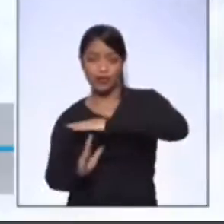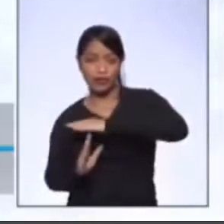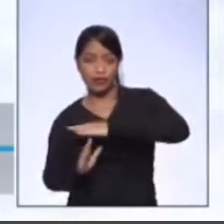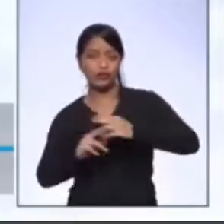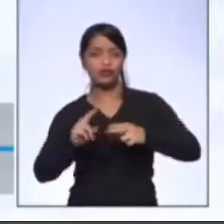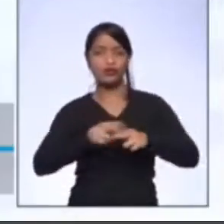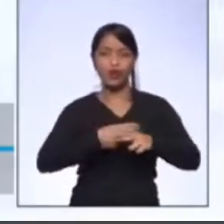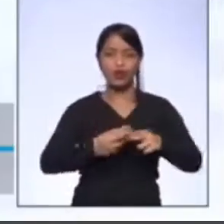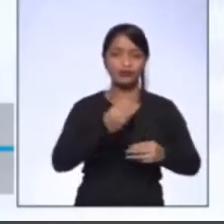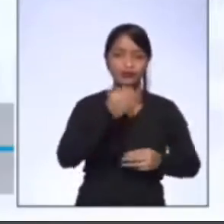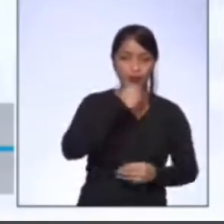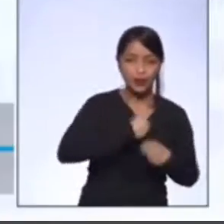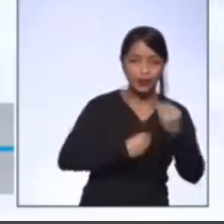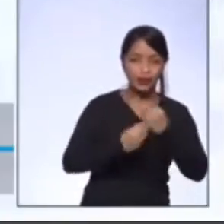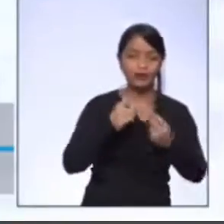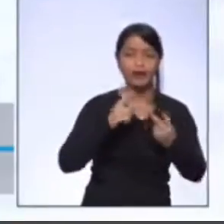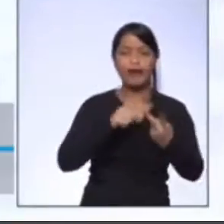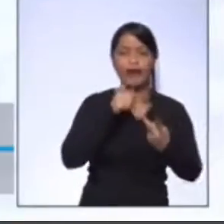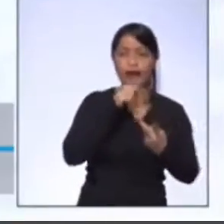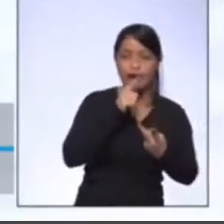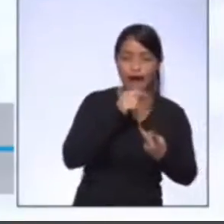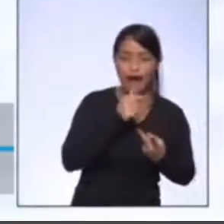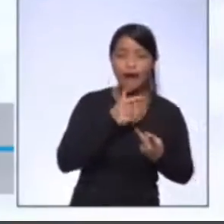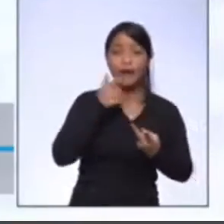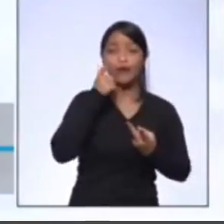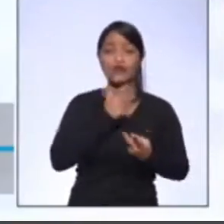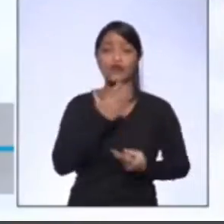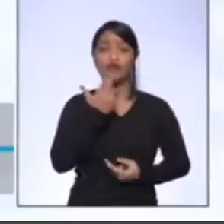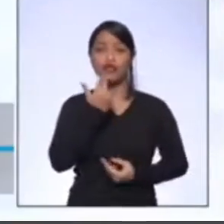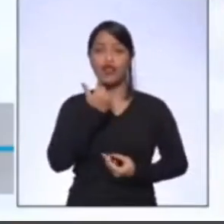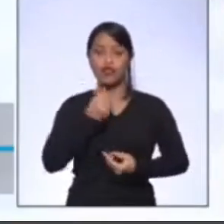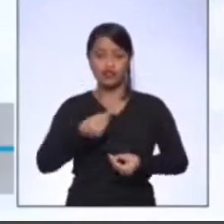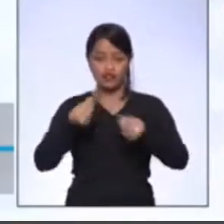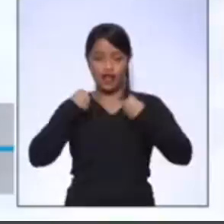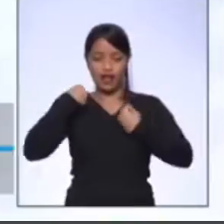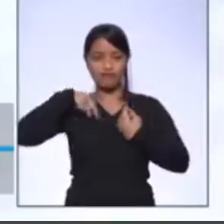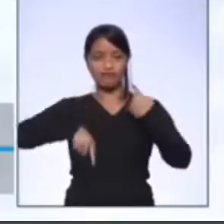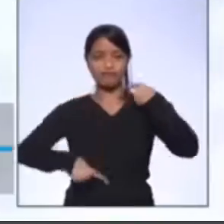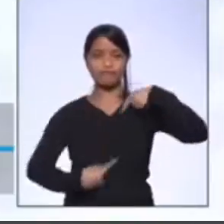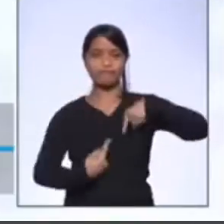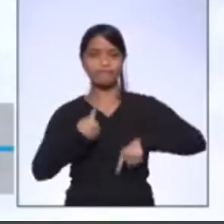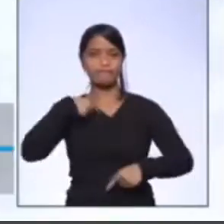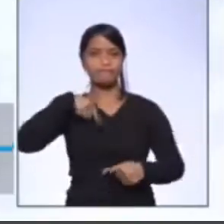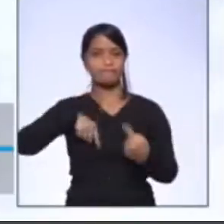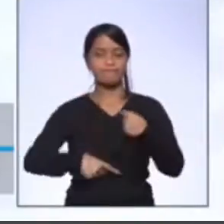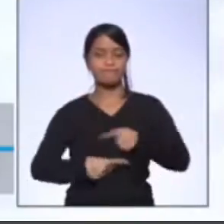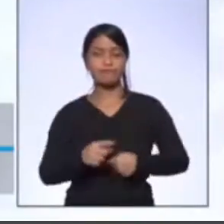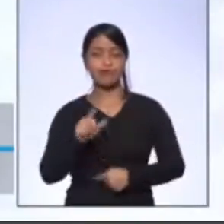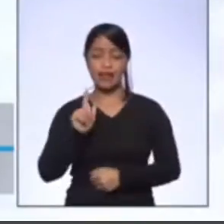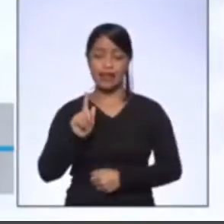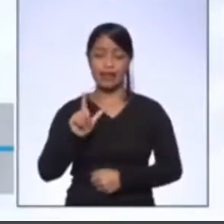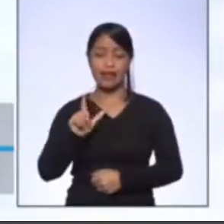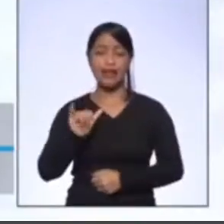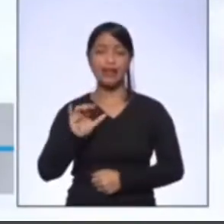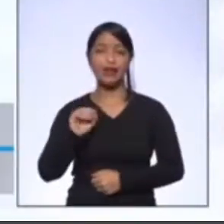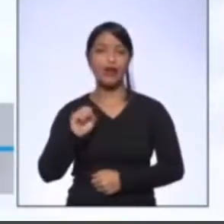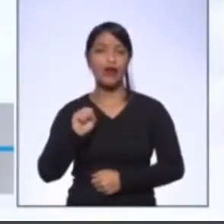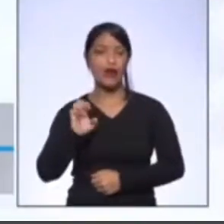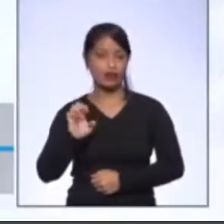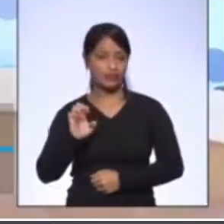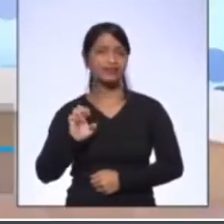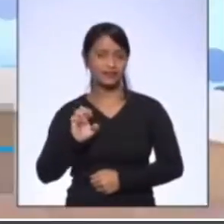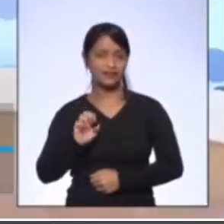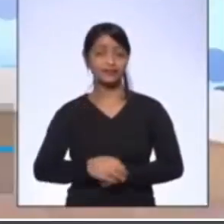come toma um pouco da água e você tá jogando nutriente para célula a glicose para queimar daquela dica